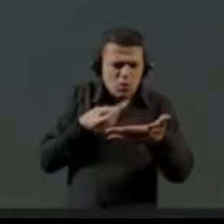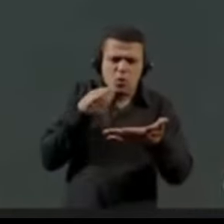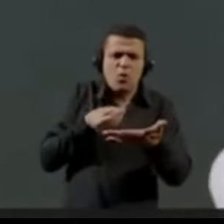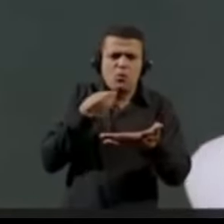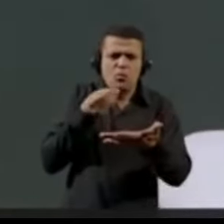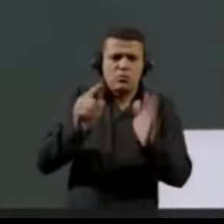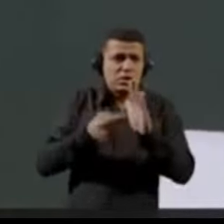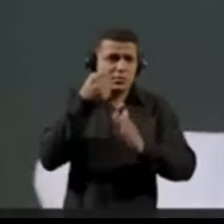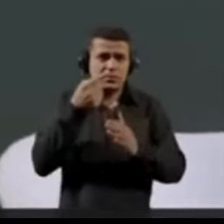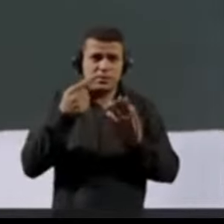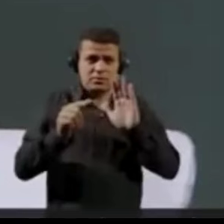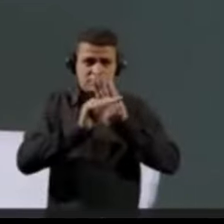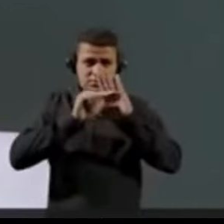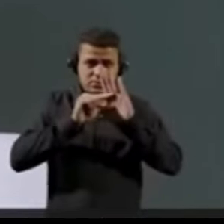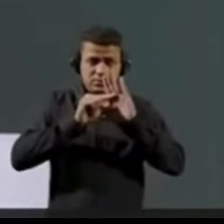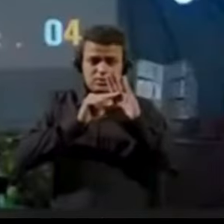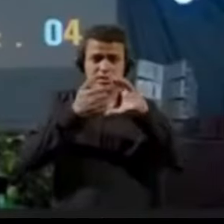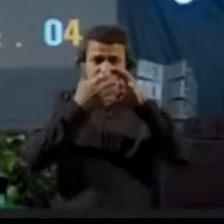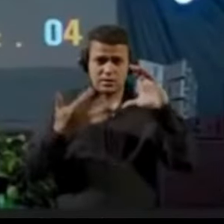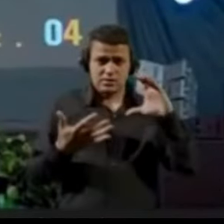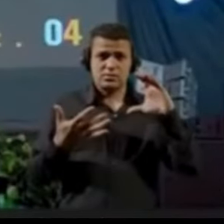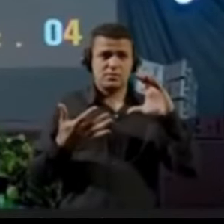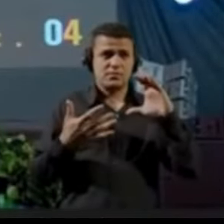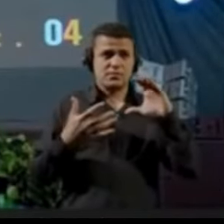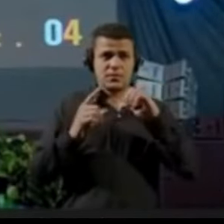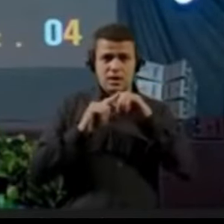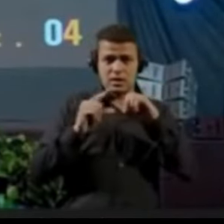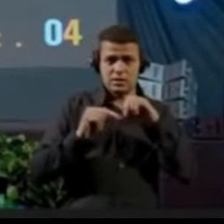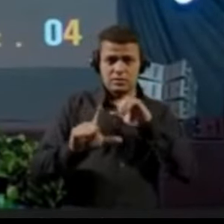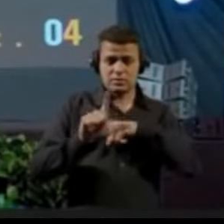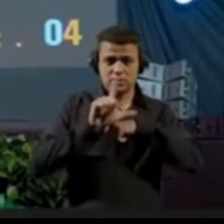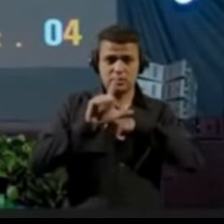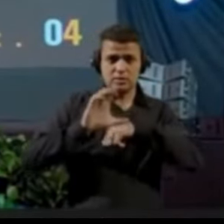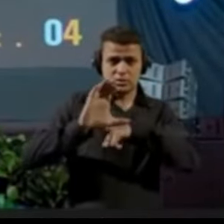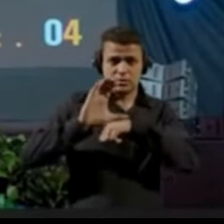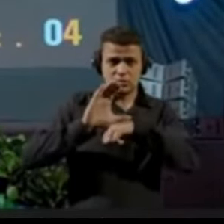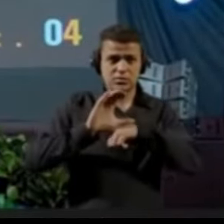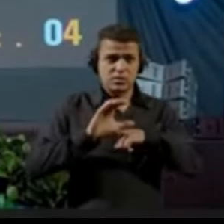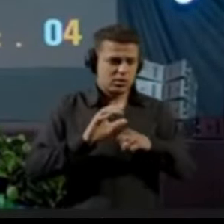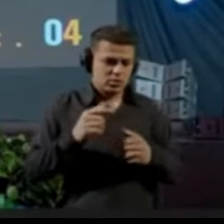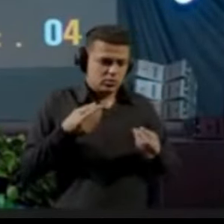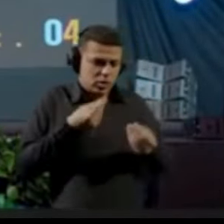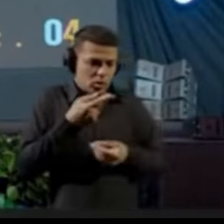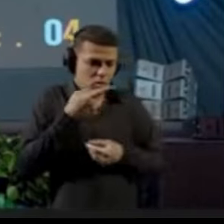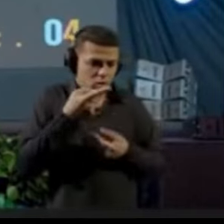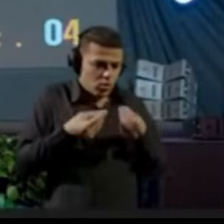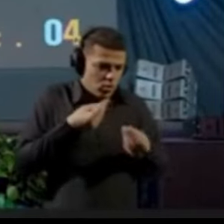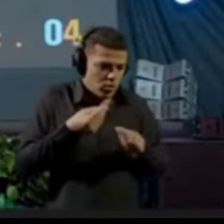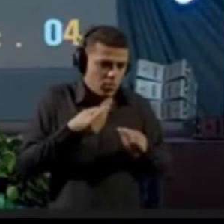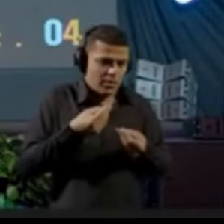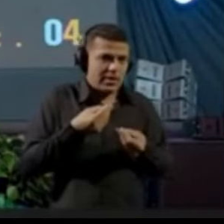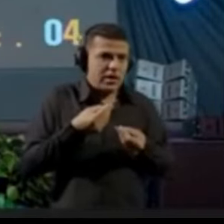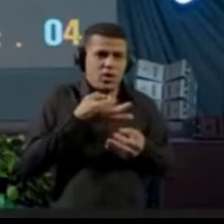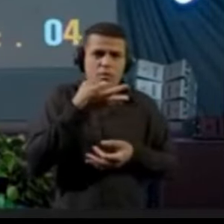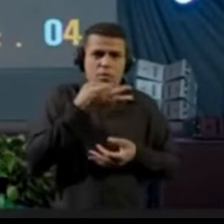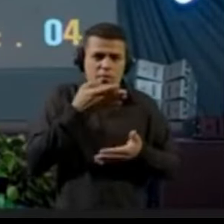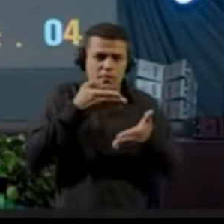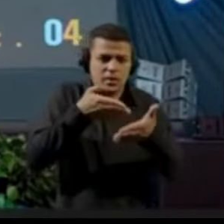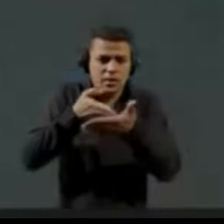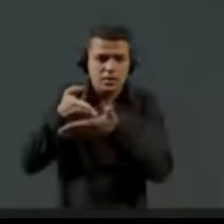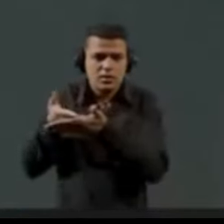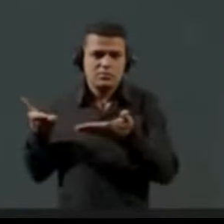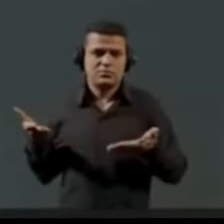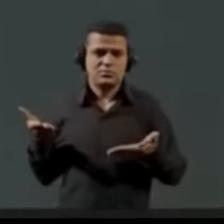Estados Unidos, na primeira emenda, diz que o Congresso não pode legislar a respeito da liberdade de opinião, justamente para não